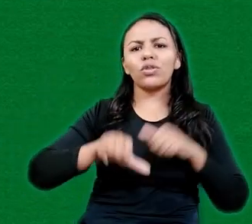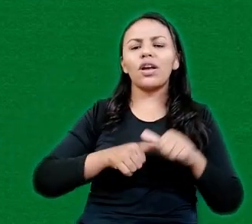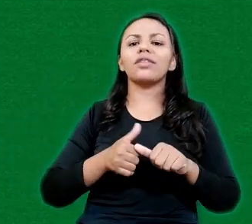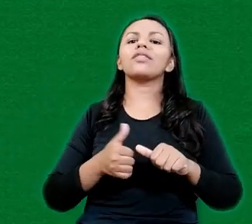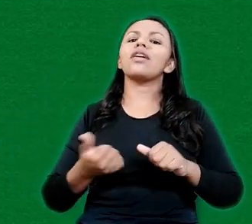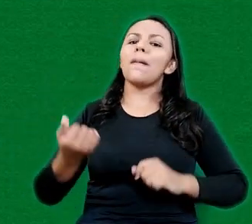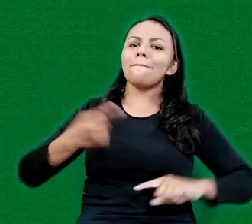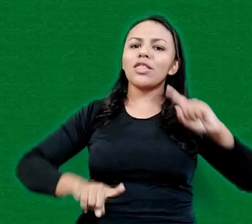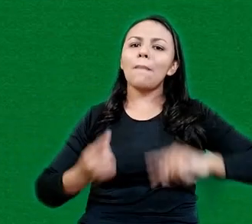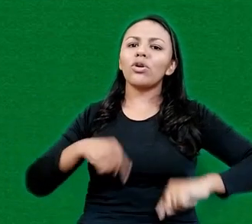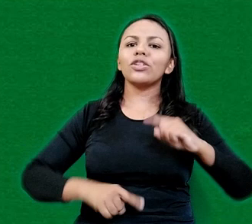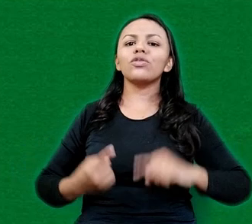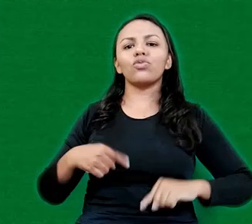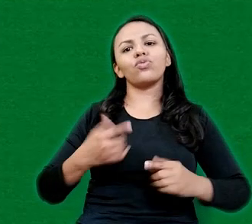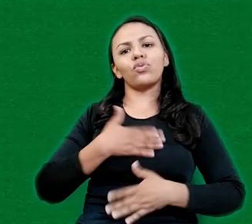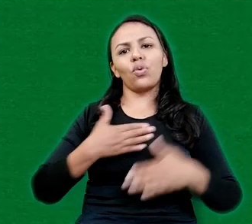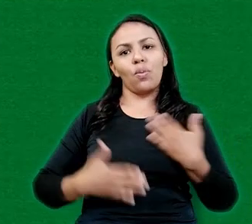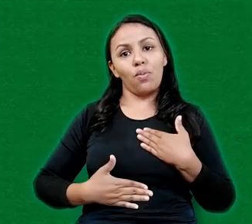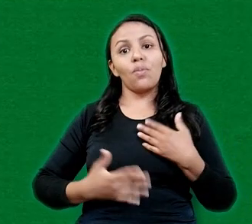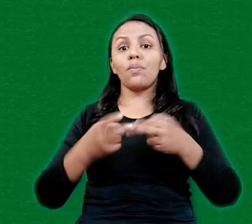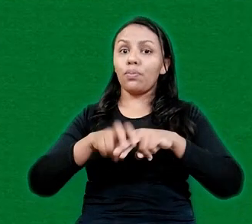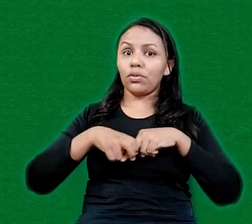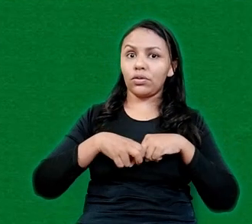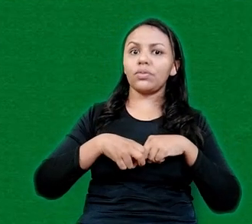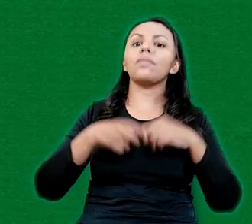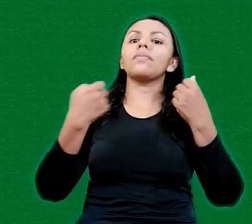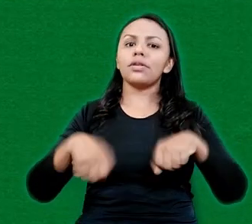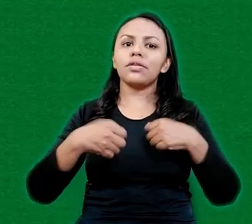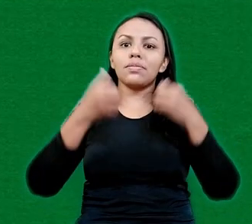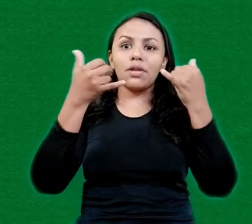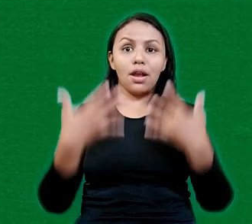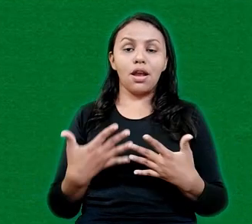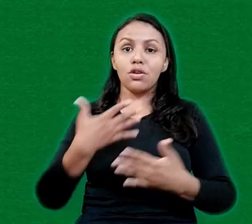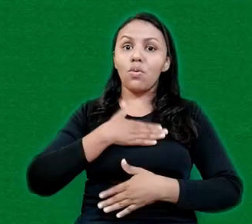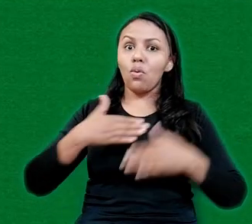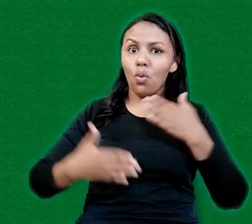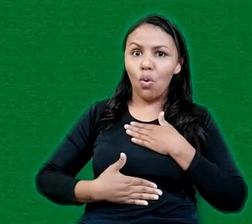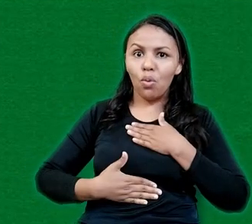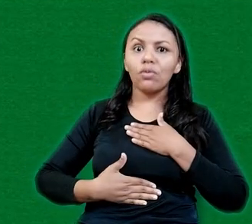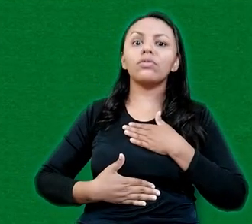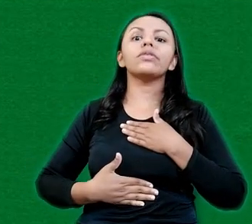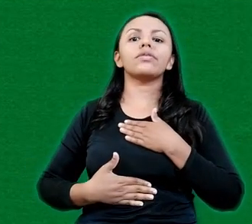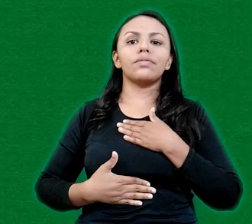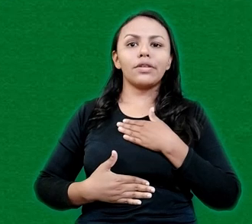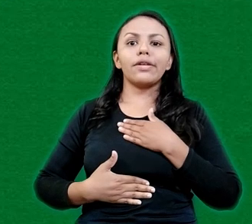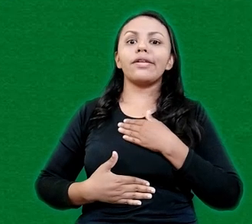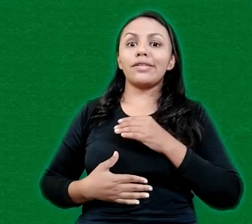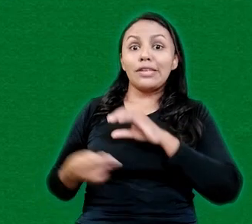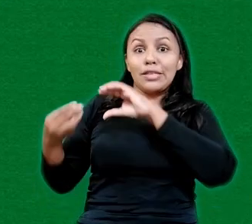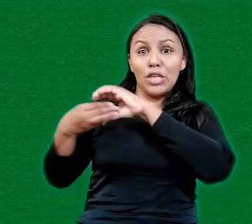metabólicas no nosso organismo. Dessa forma, é importante a gente destacar que o nosso organismo carrega muito mais